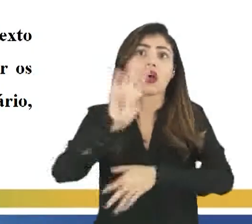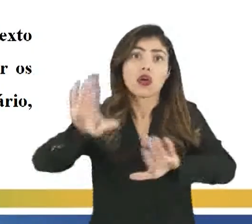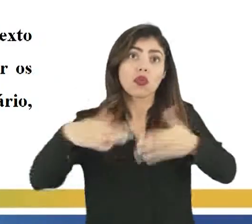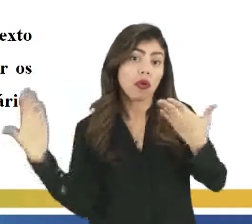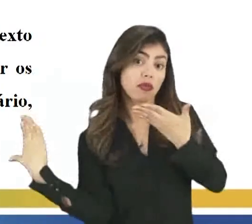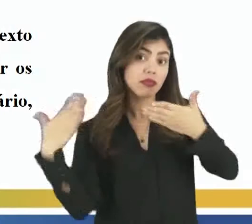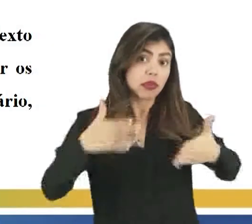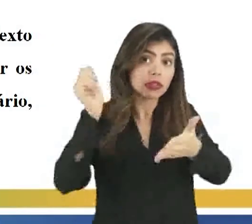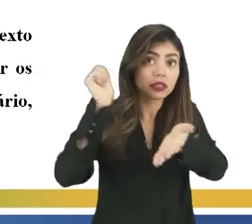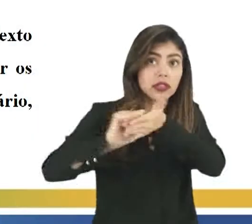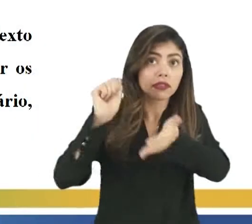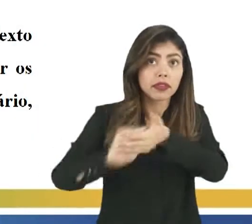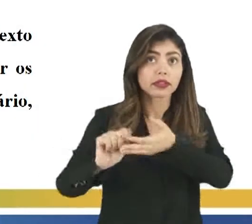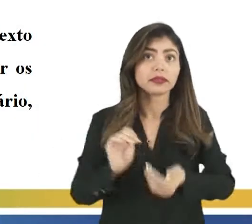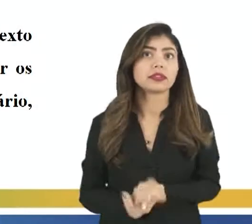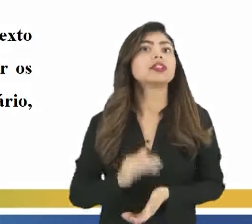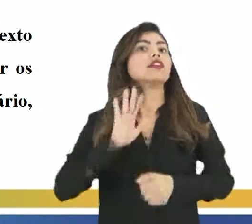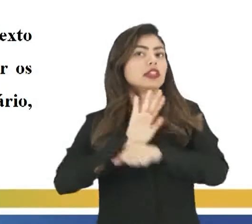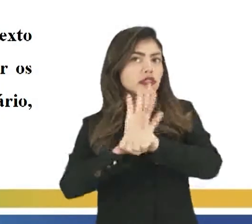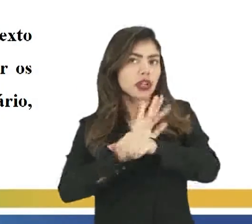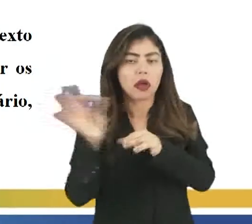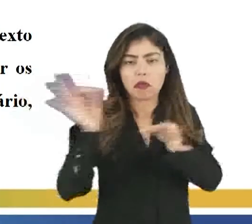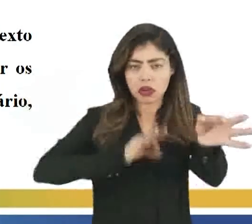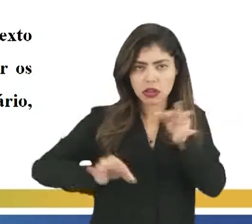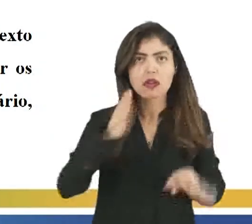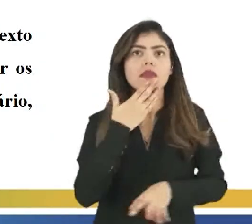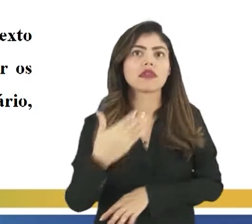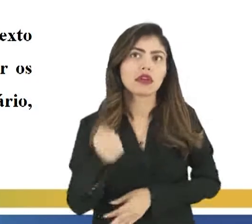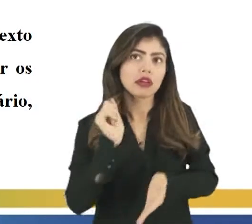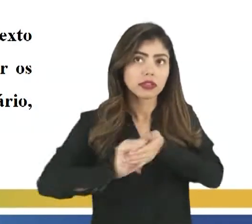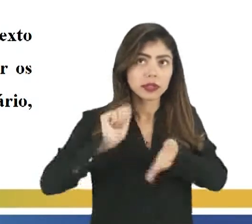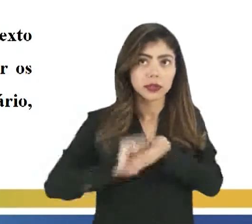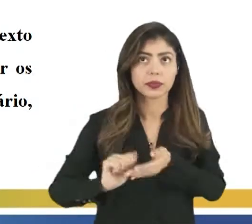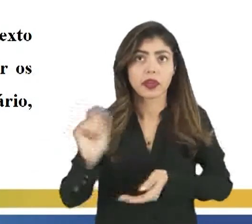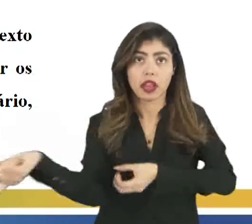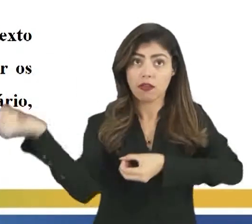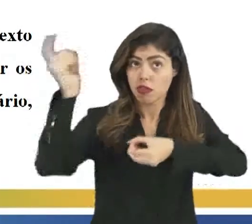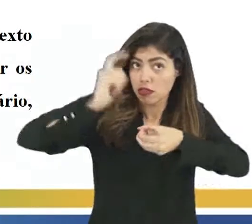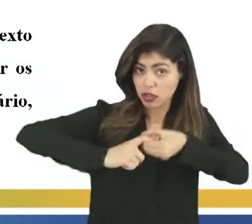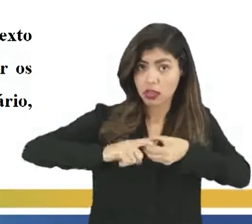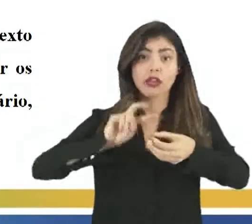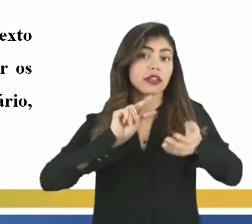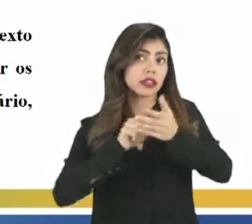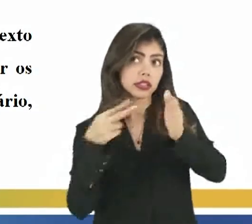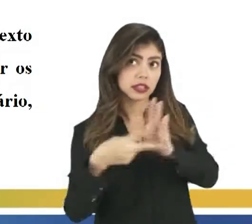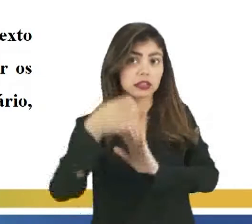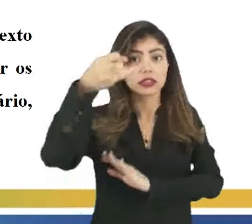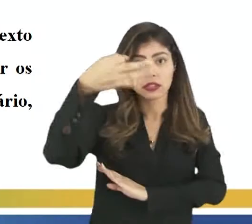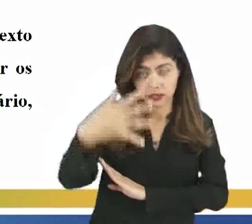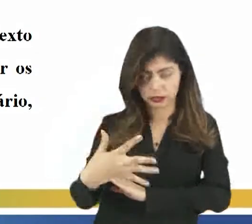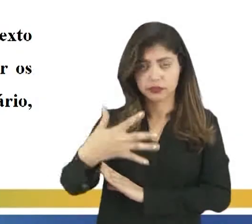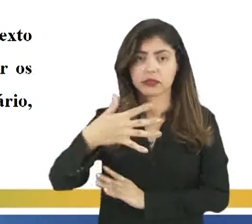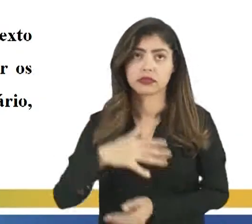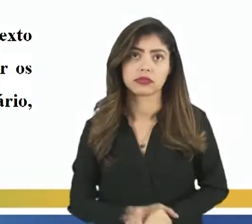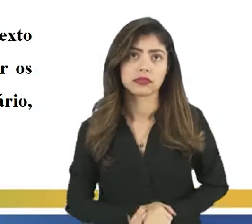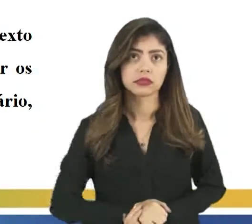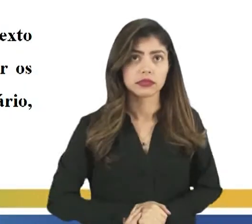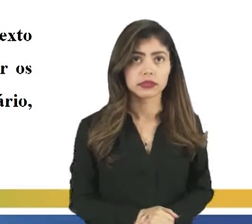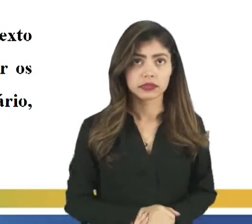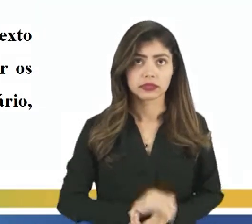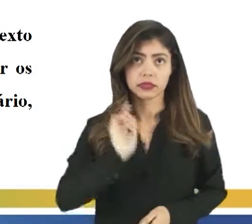objetivo escrevê-lo. Isso ajudará a planejar melhor a escrita e ela se tornará de fato